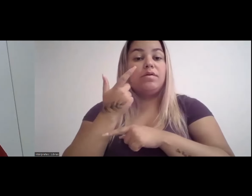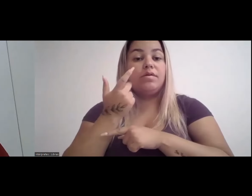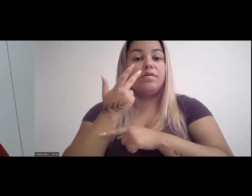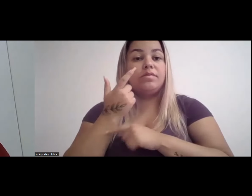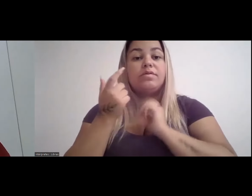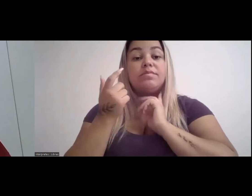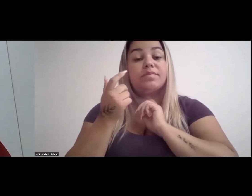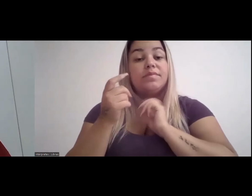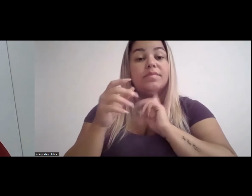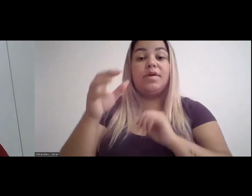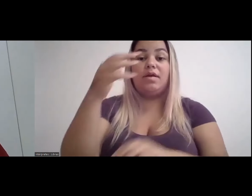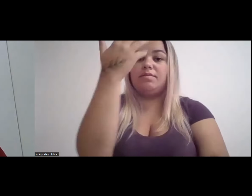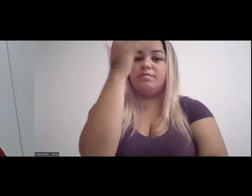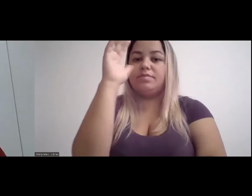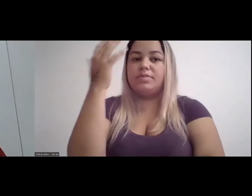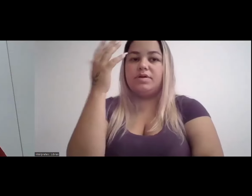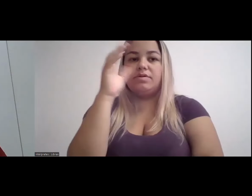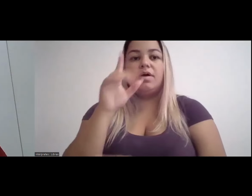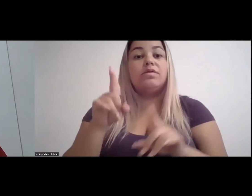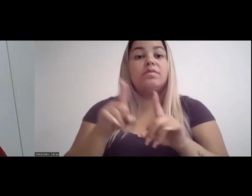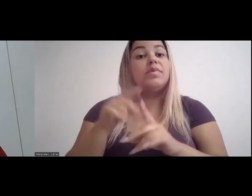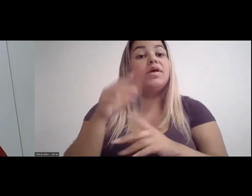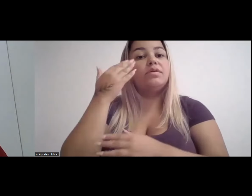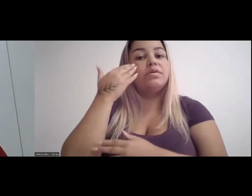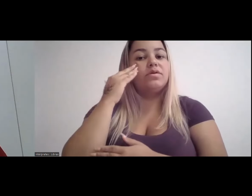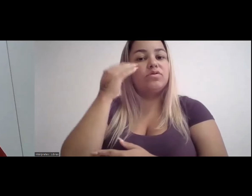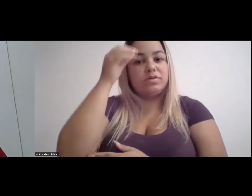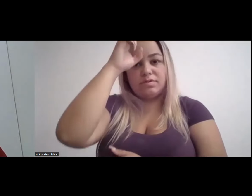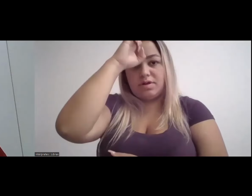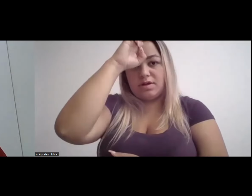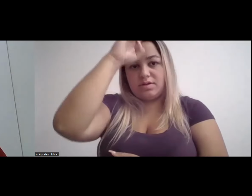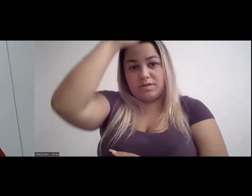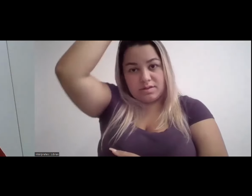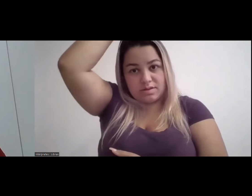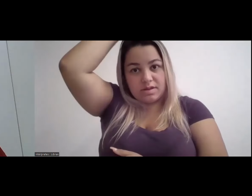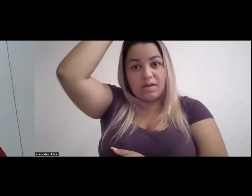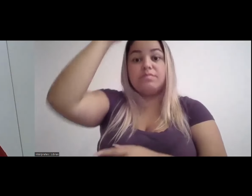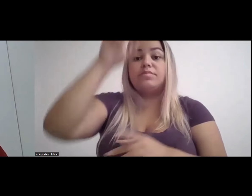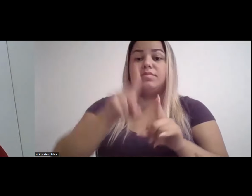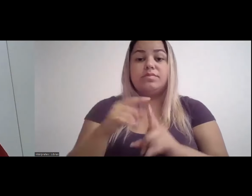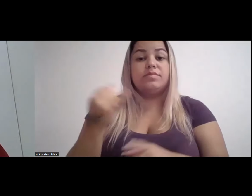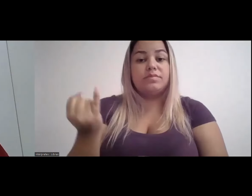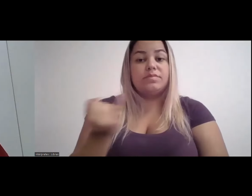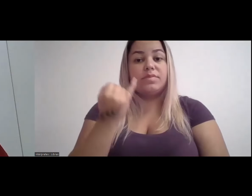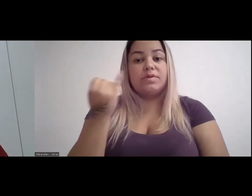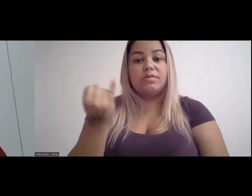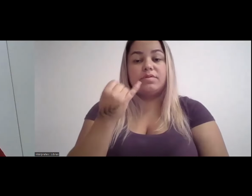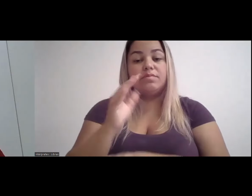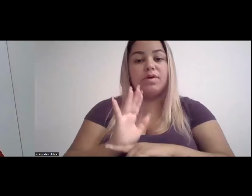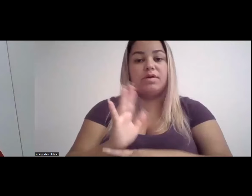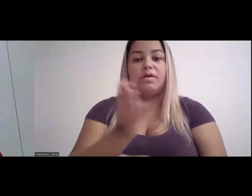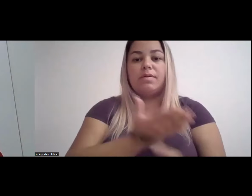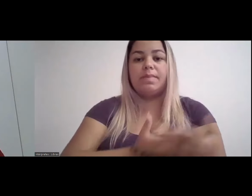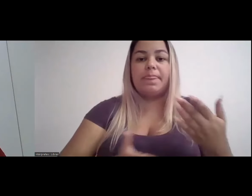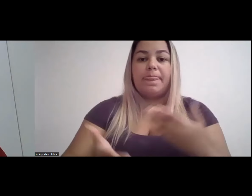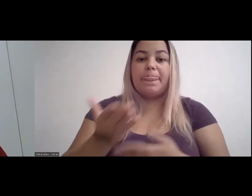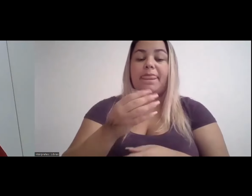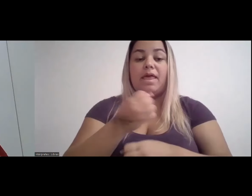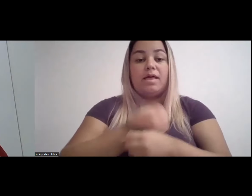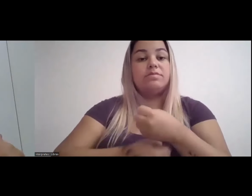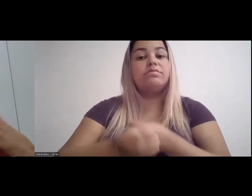equilíbrio ambiental. Então, a gente entende que na ENAP, como escola de governo, a gente tem um papel importante também a contribuir com essa agenda. A ENAP, há alguns anos,